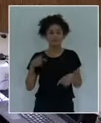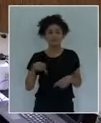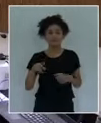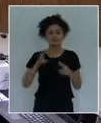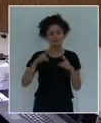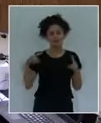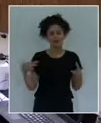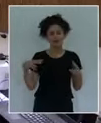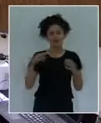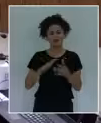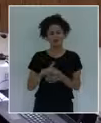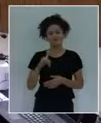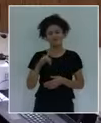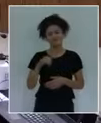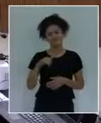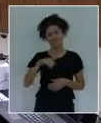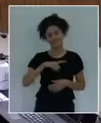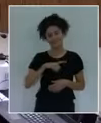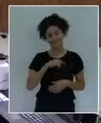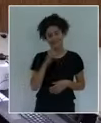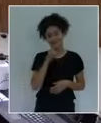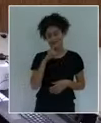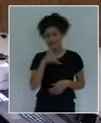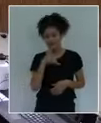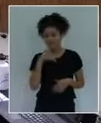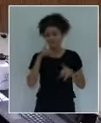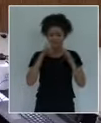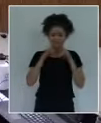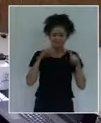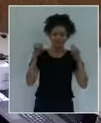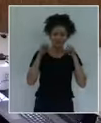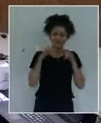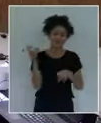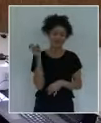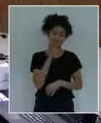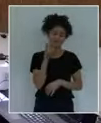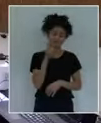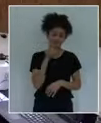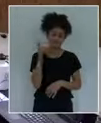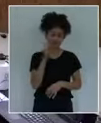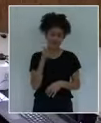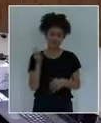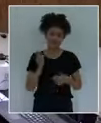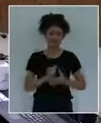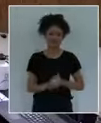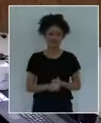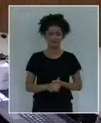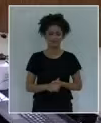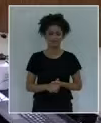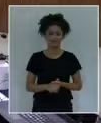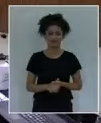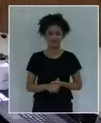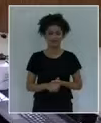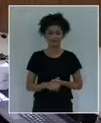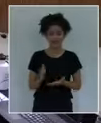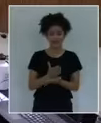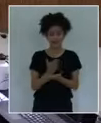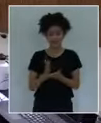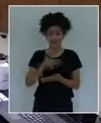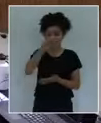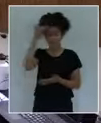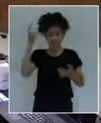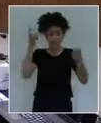disso, não me disso, muito fake news, porque já causa tomar d'água, muita informações evasivas que causam terror